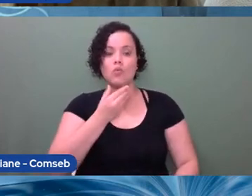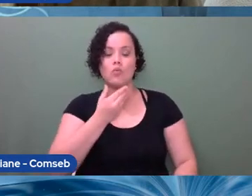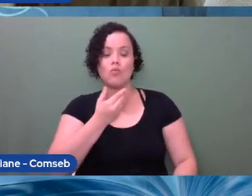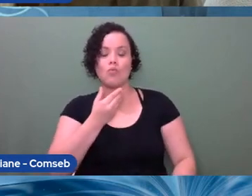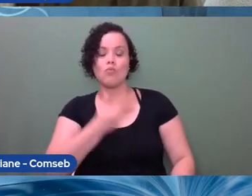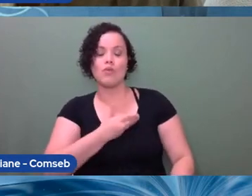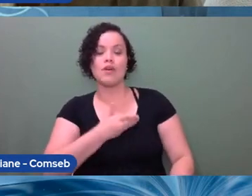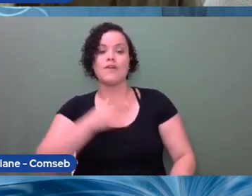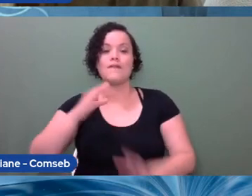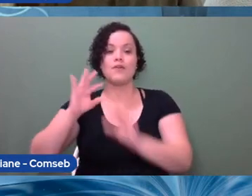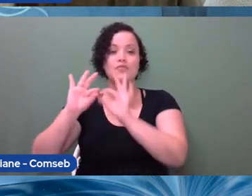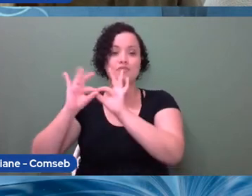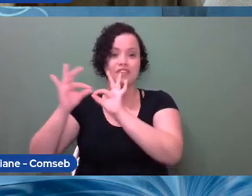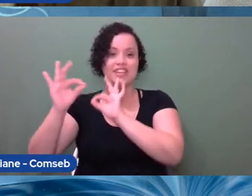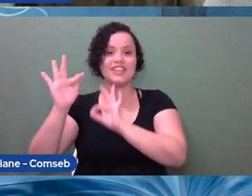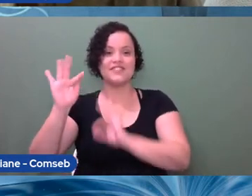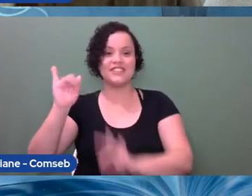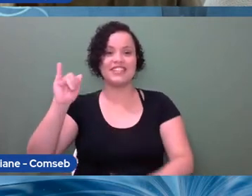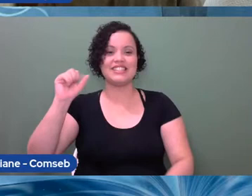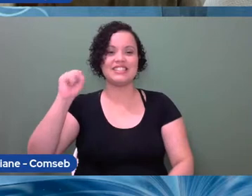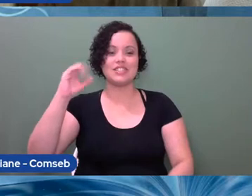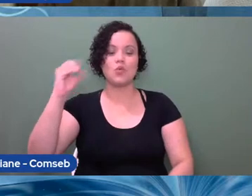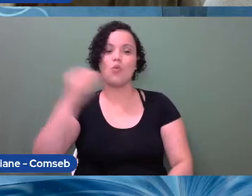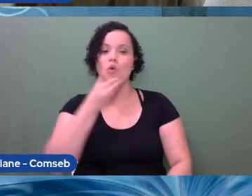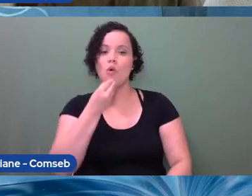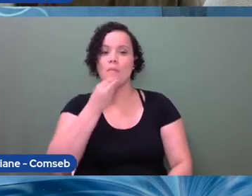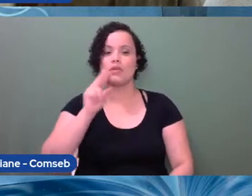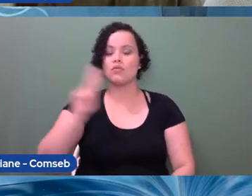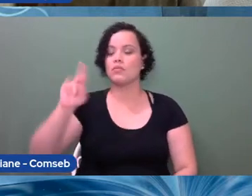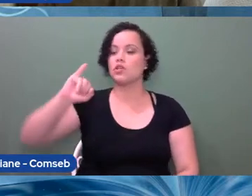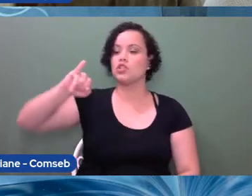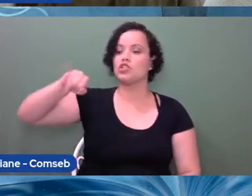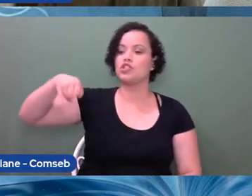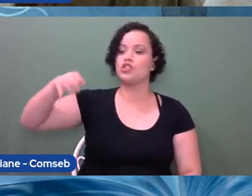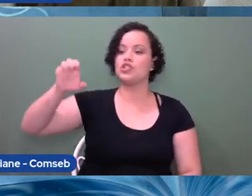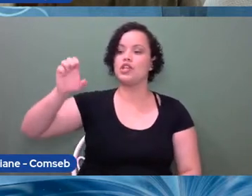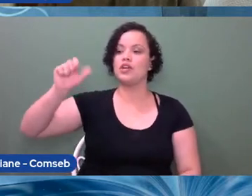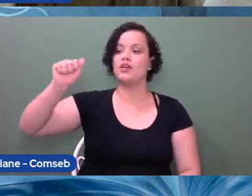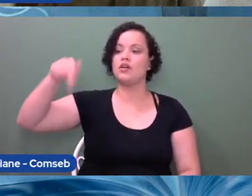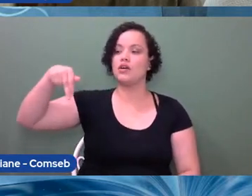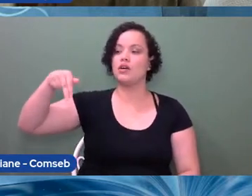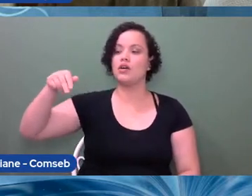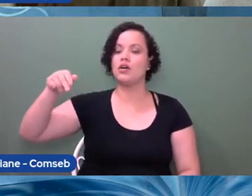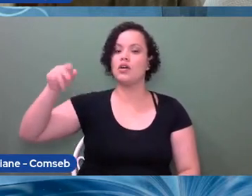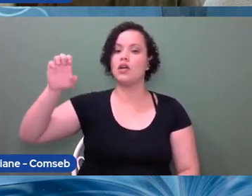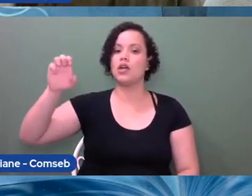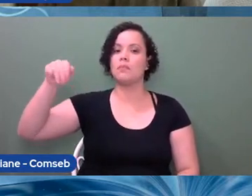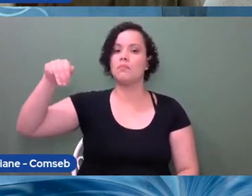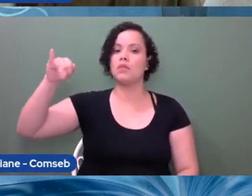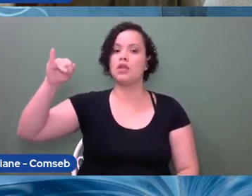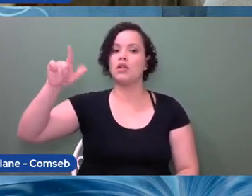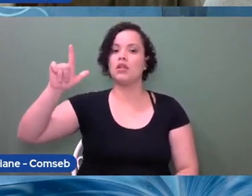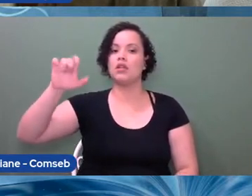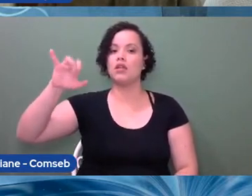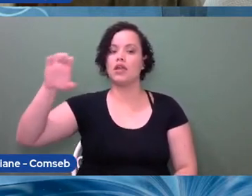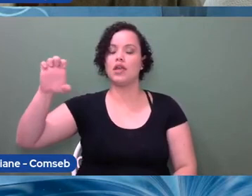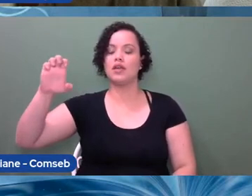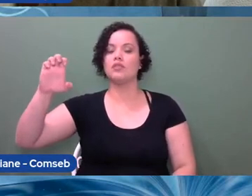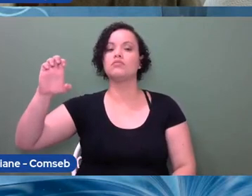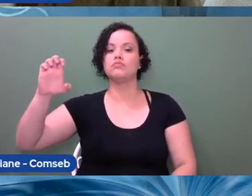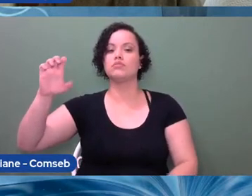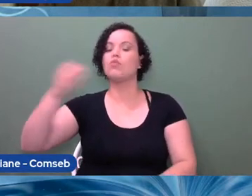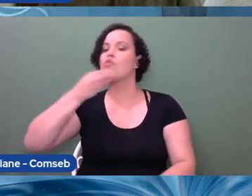querido Otacílio, chamado Jean-Emilie Charron, um francês. E ele